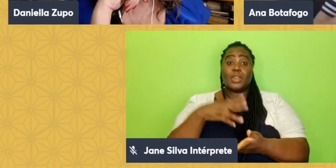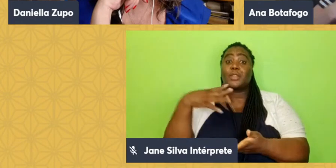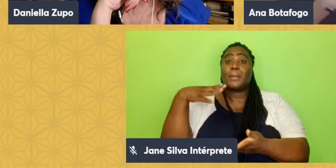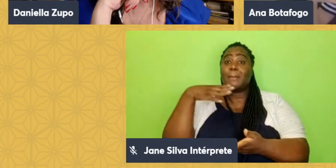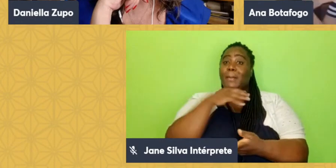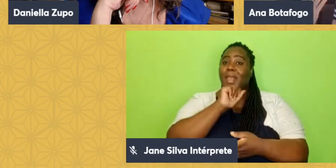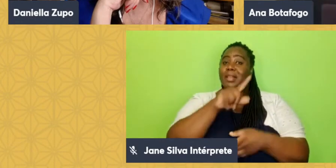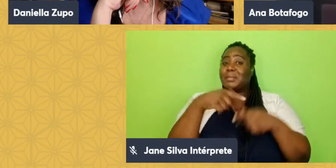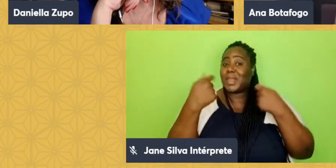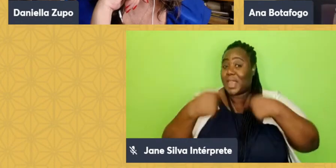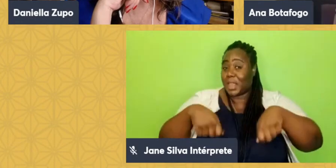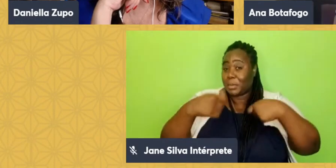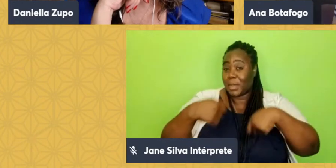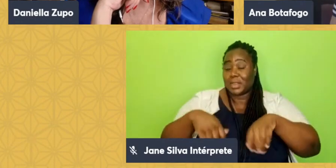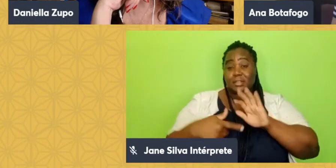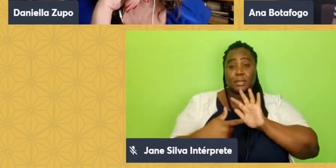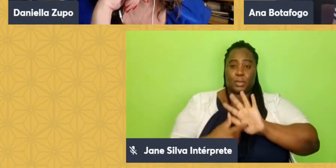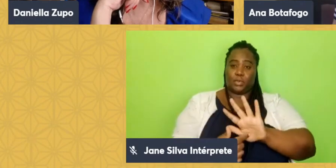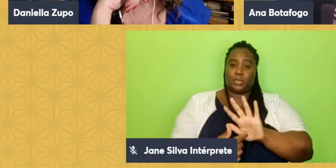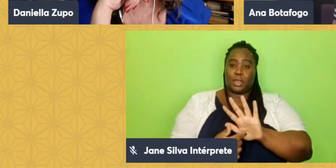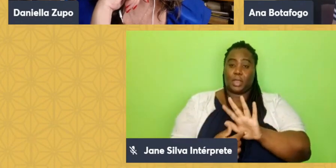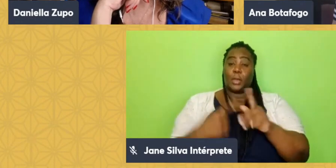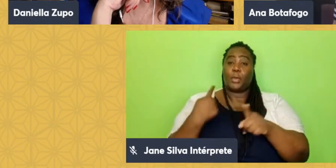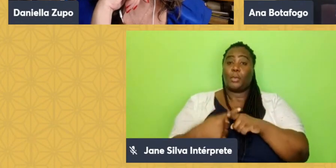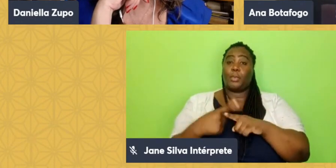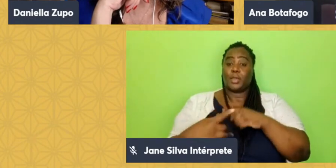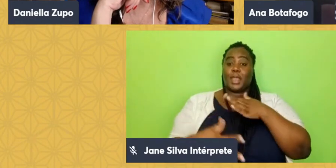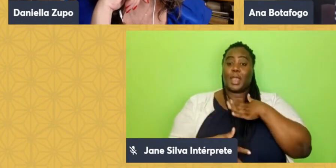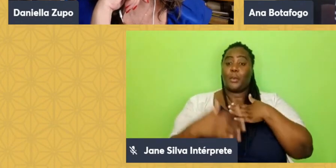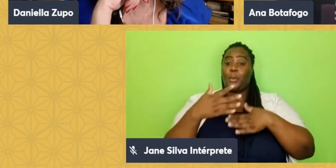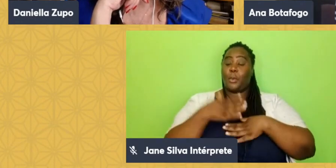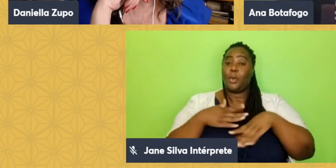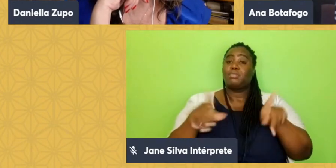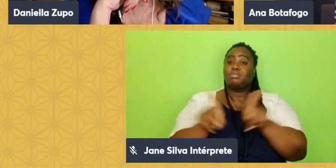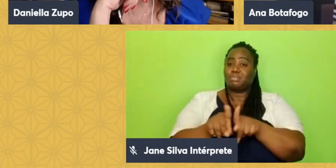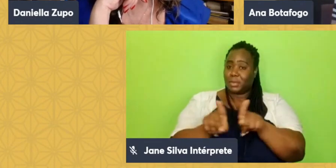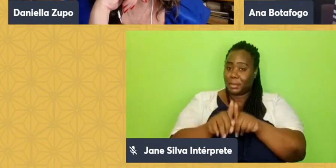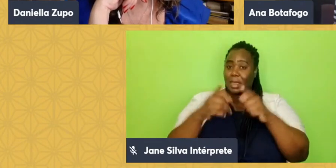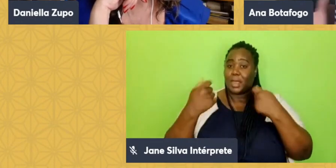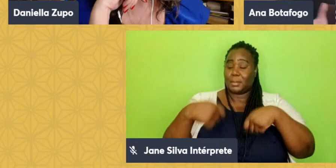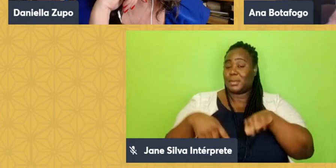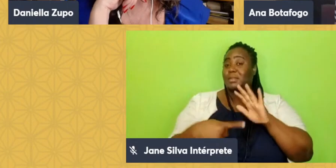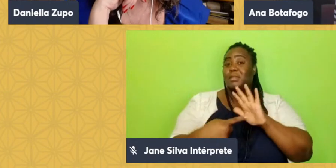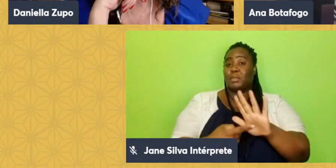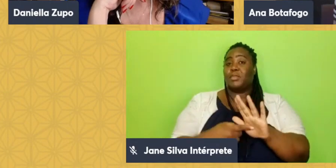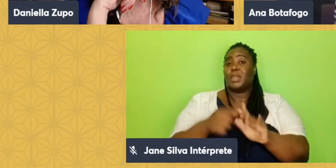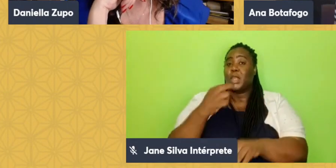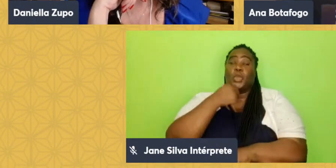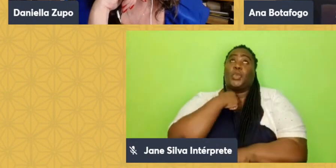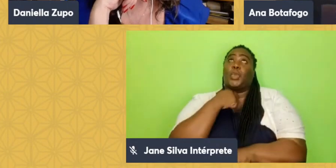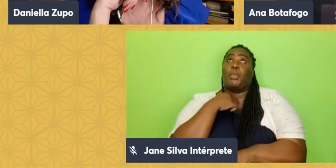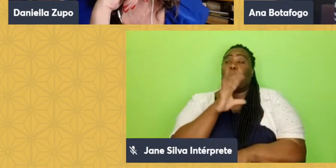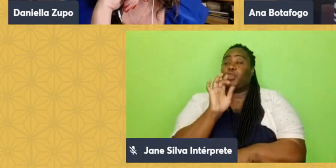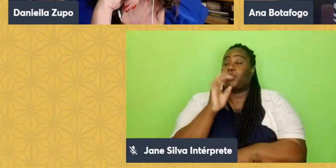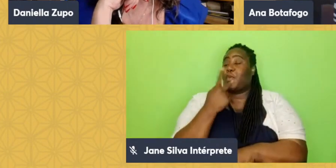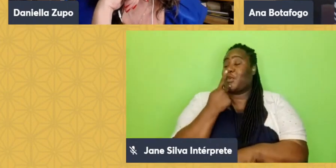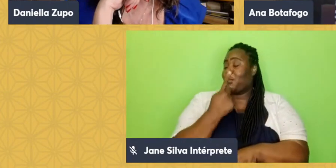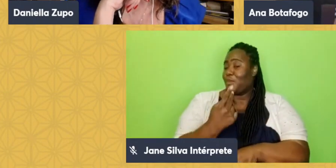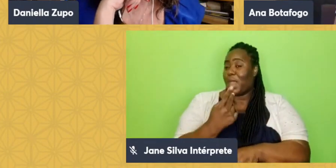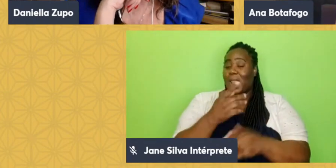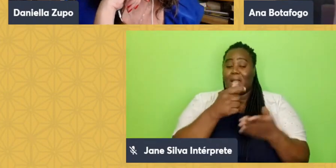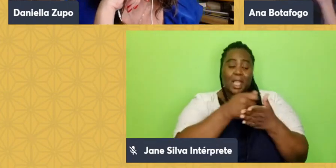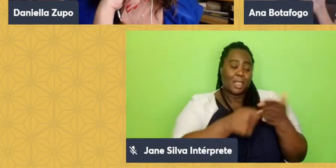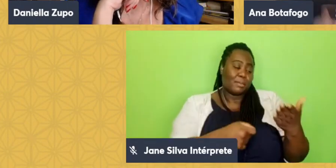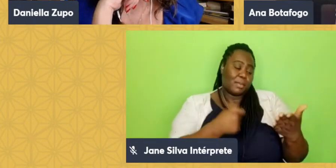necessidade de se expressar teu corpo do ator também precisa se expressar ele não pode só falar um